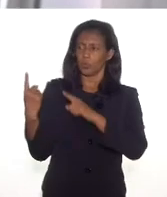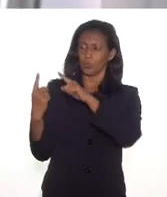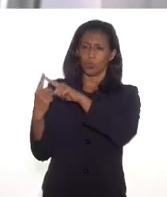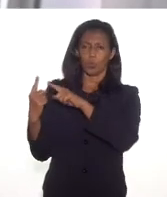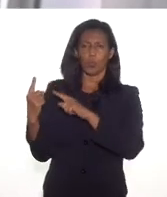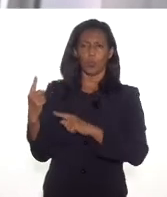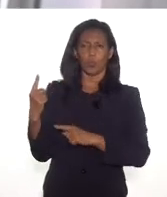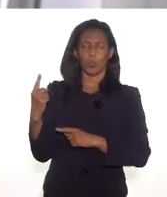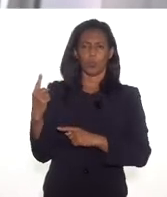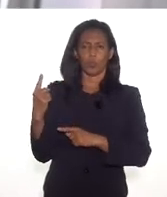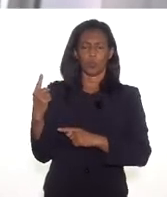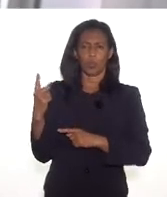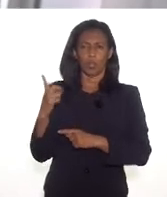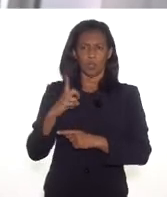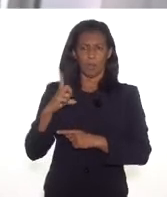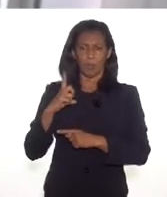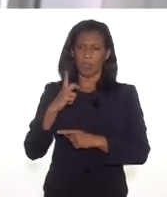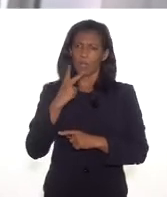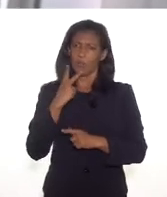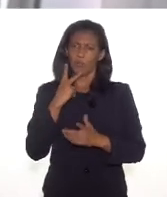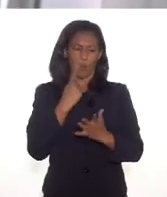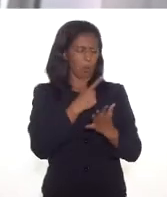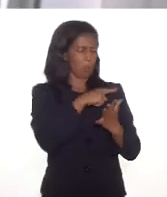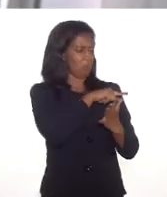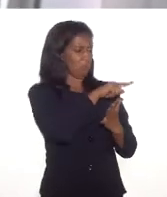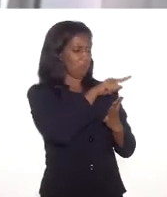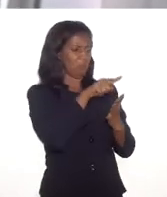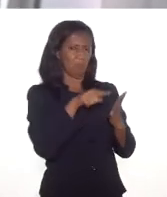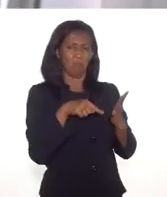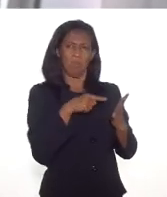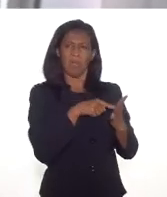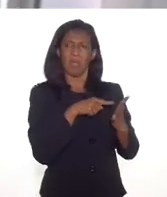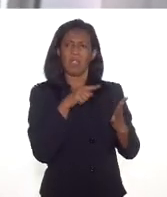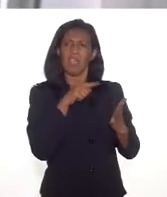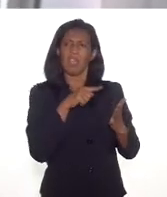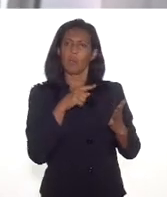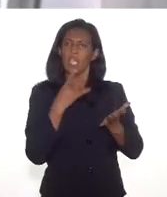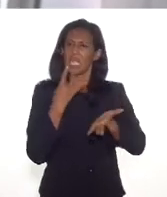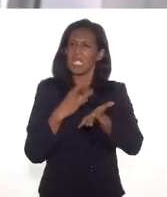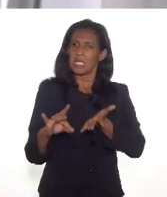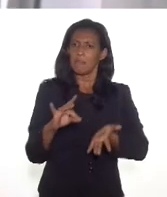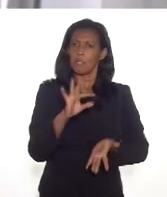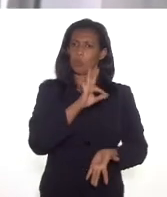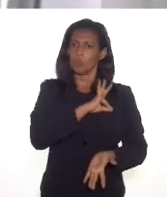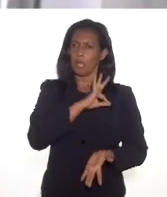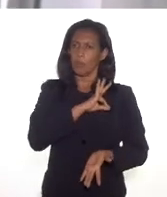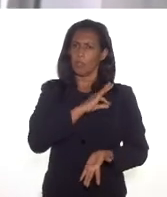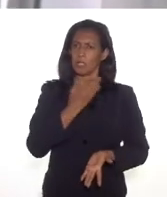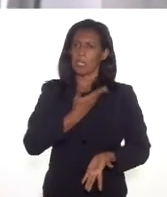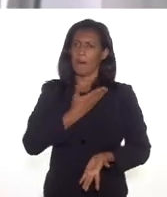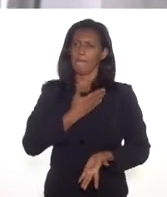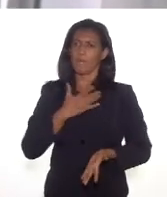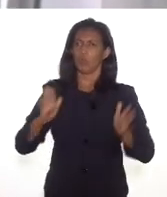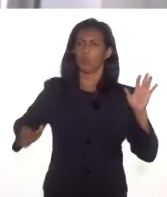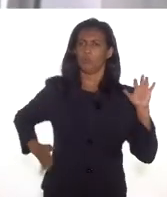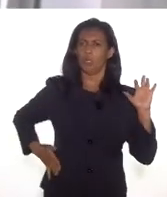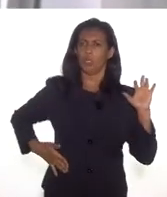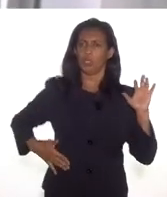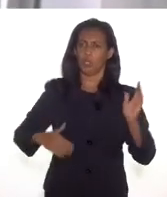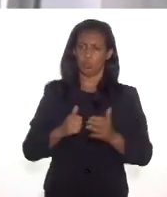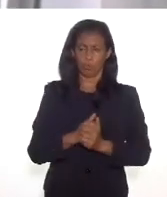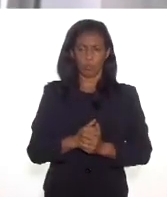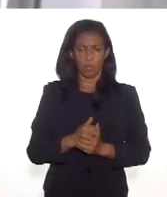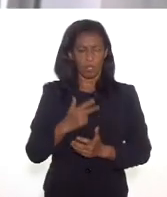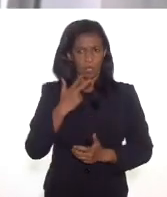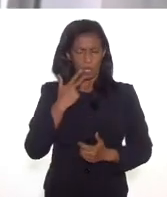que o restante do grupo que ele está é inimigo da polícia e amigo de bandidos. Mas eu quero dizer que, no que me diz respeito, eu não sou